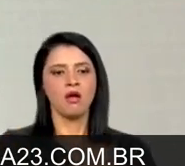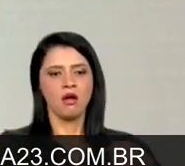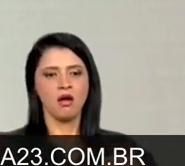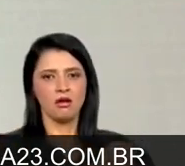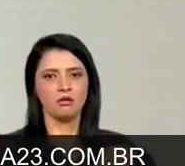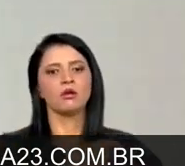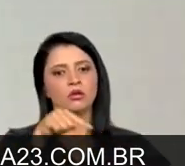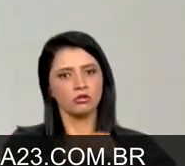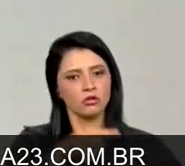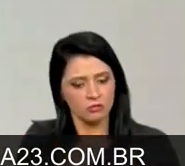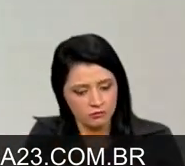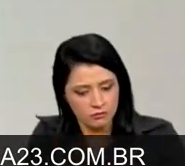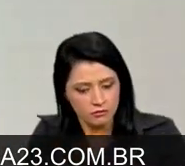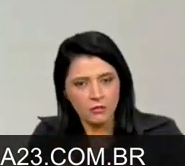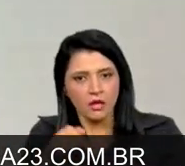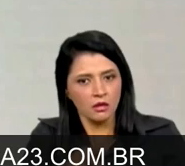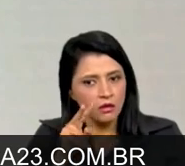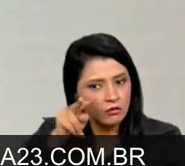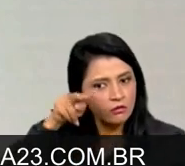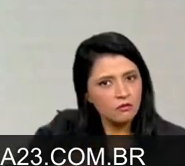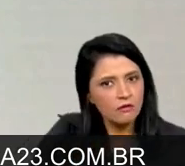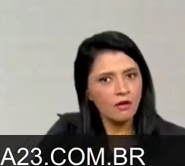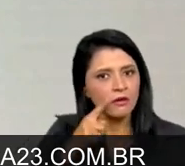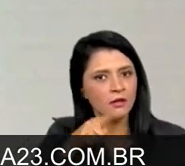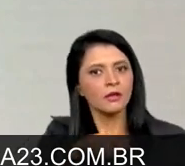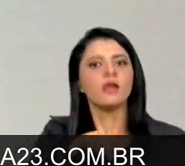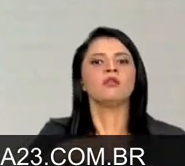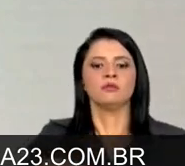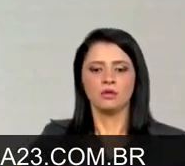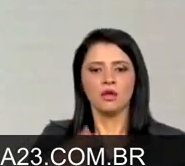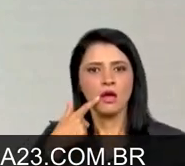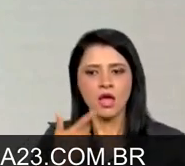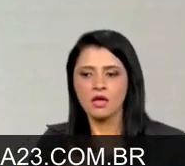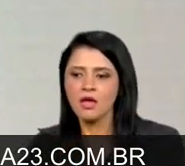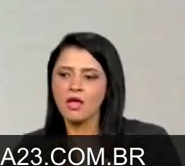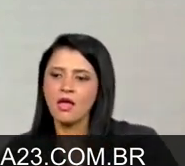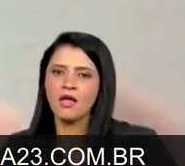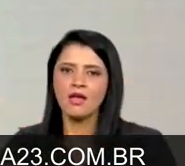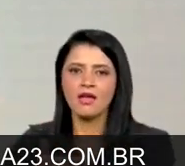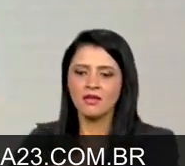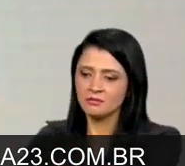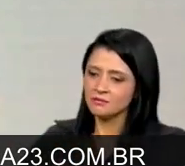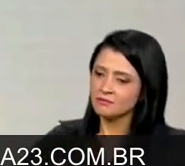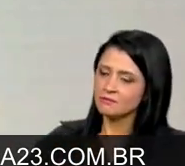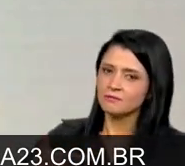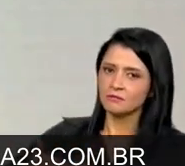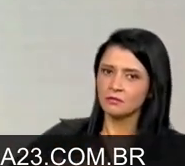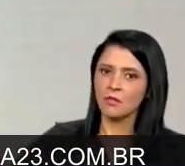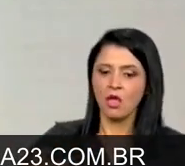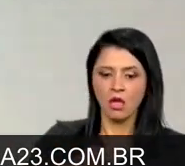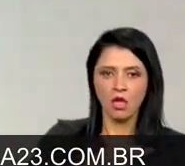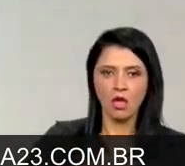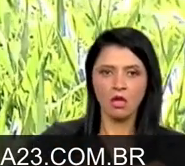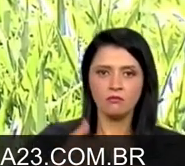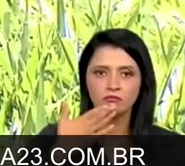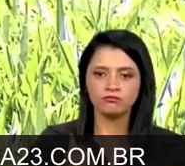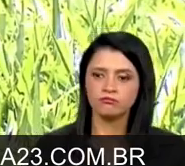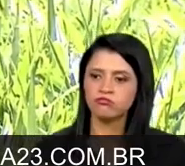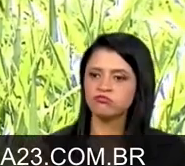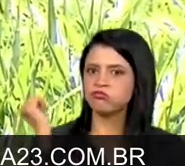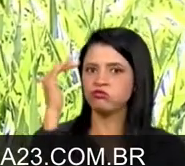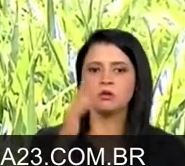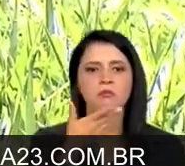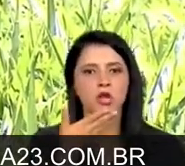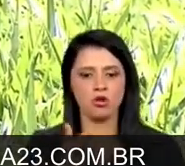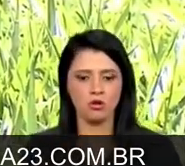no Ministério, né? Essa retomada do bom diálogo, da boa diplomacia, levam as negociações comerciais a fluírem melhor. Um